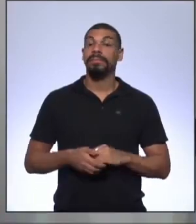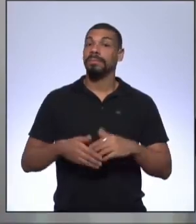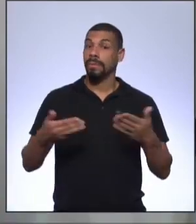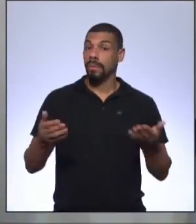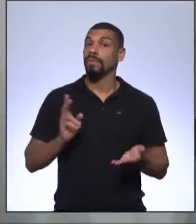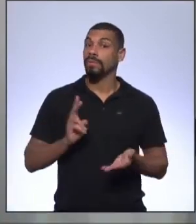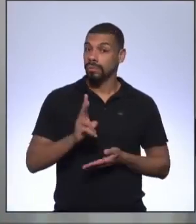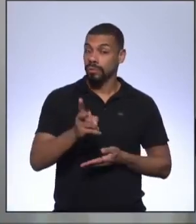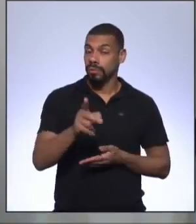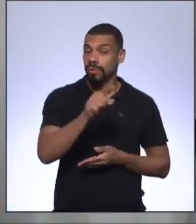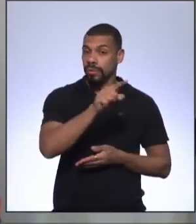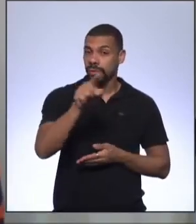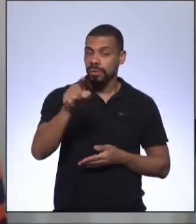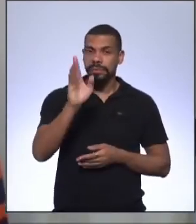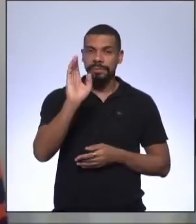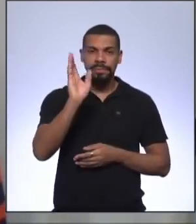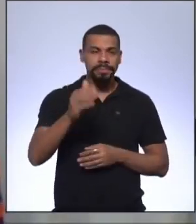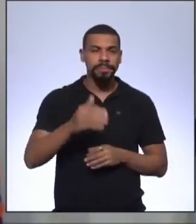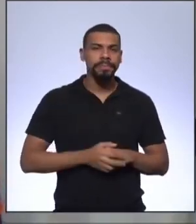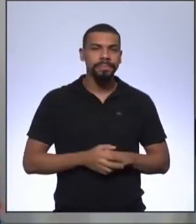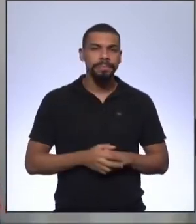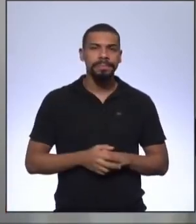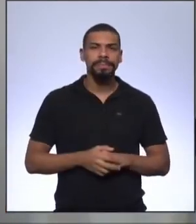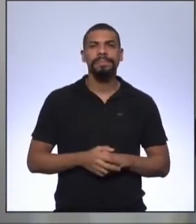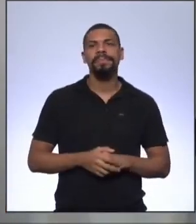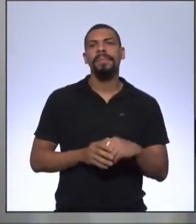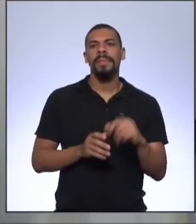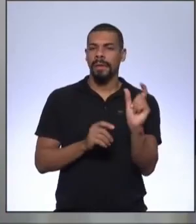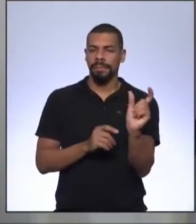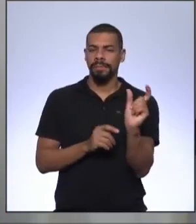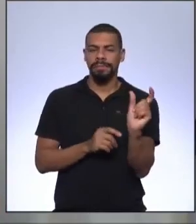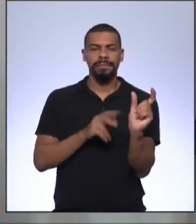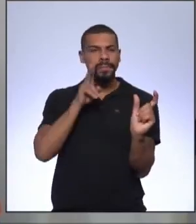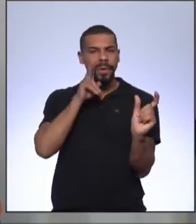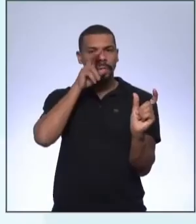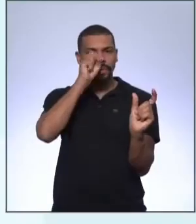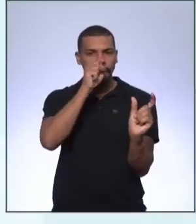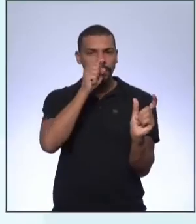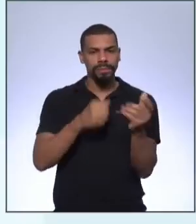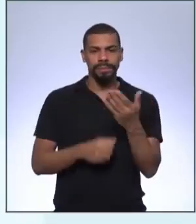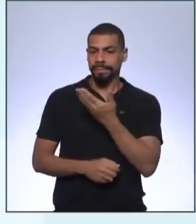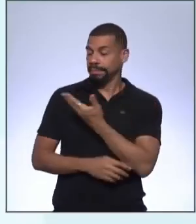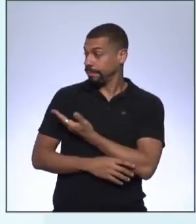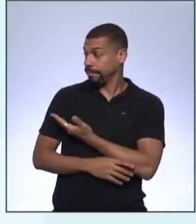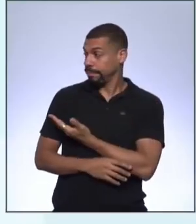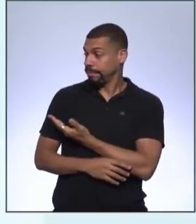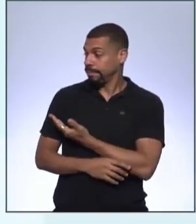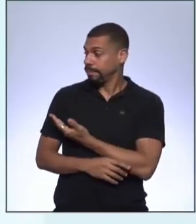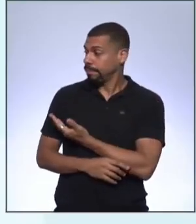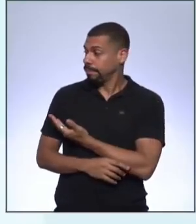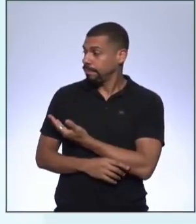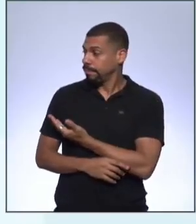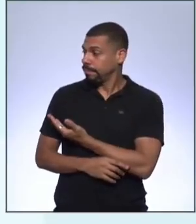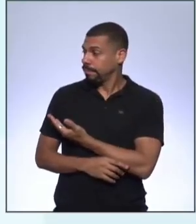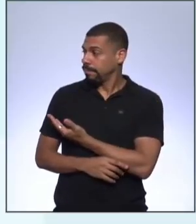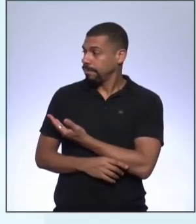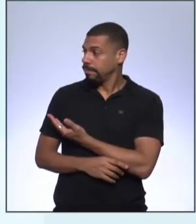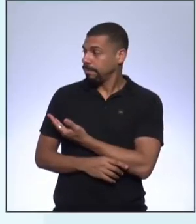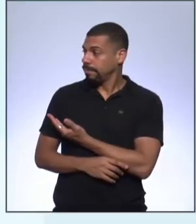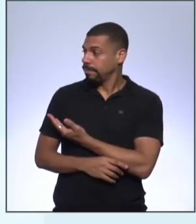A gente viu, vocês viram aí o Strong Stronger, né? Vamos ver de novo no slide. Tem lá Strong